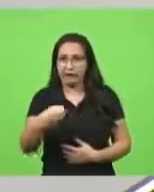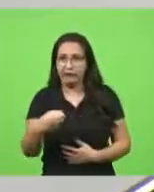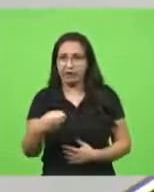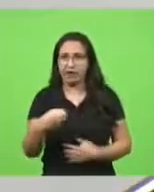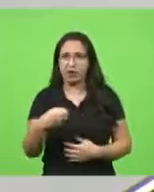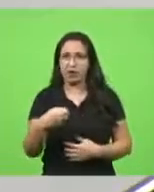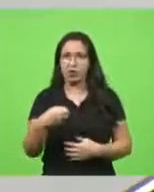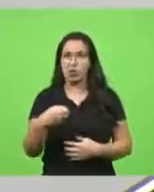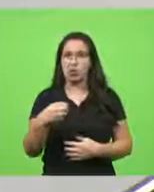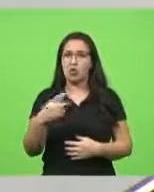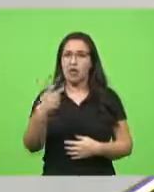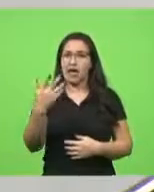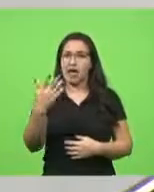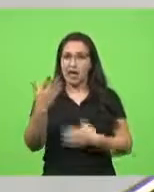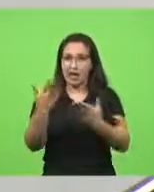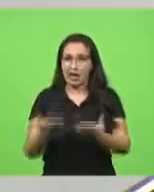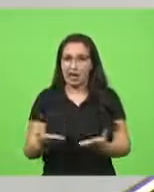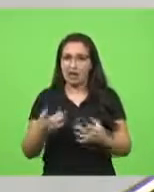que são avós,